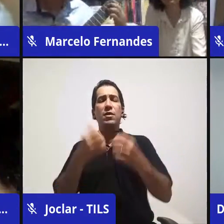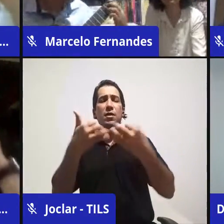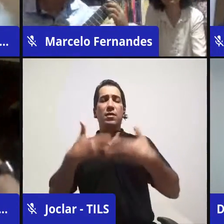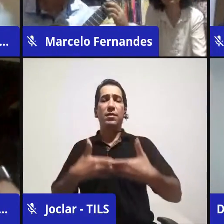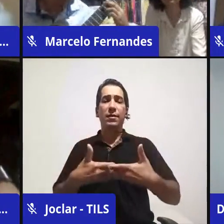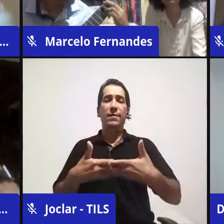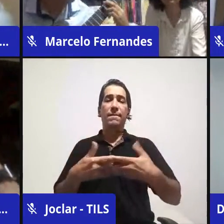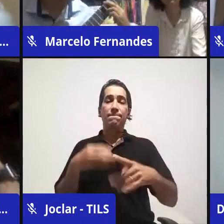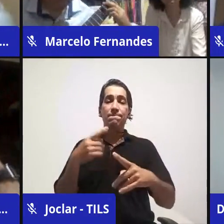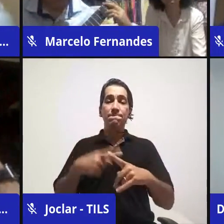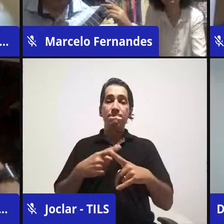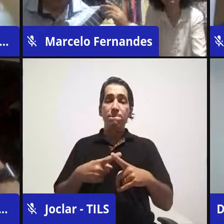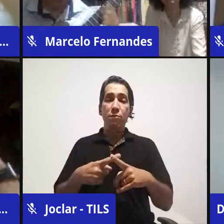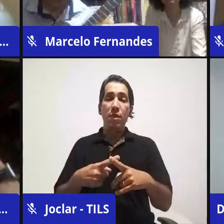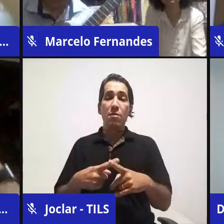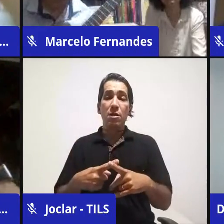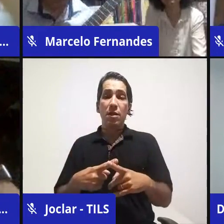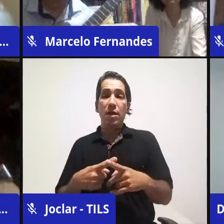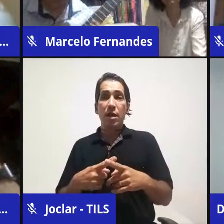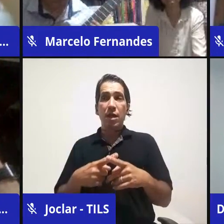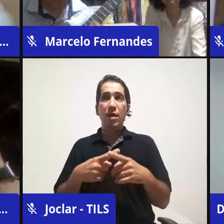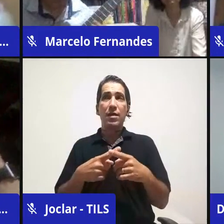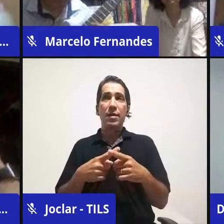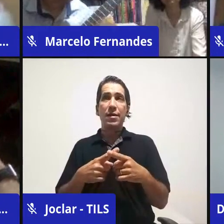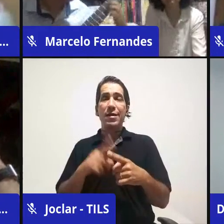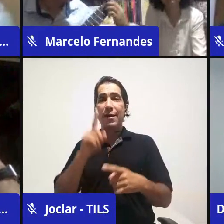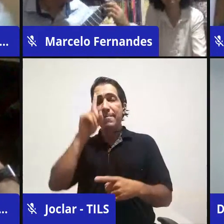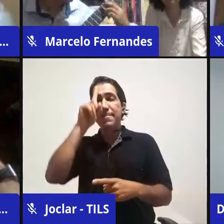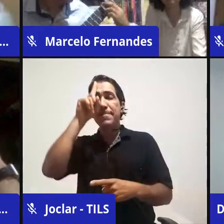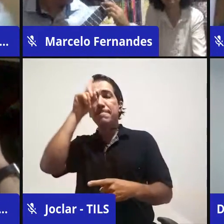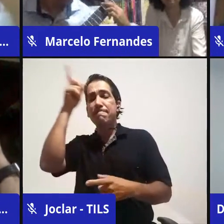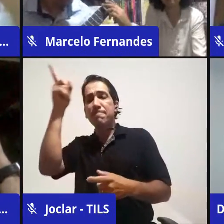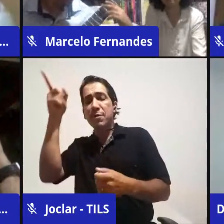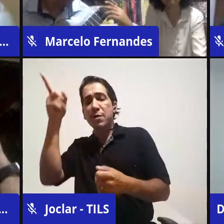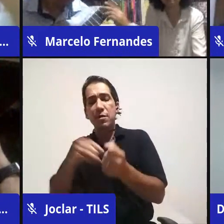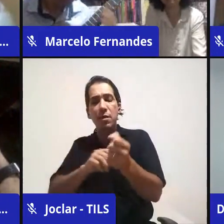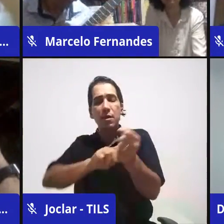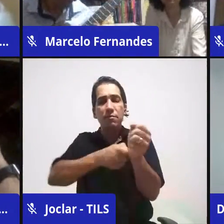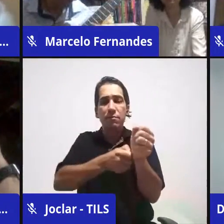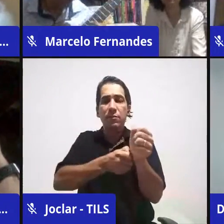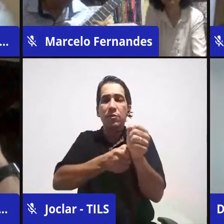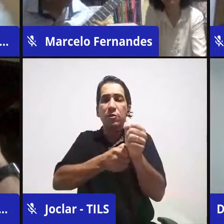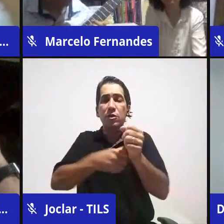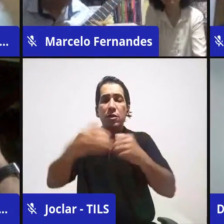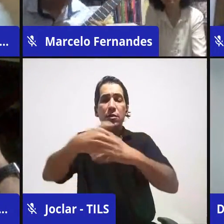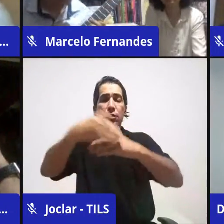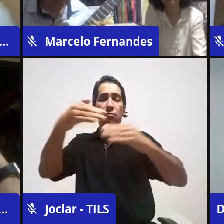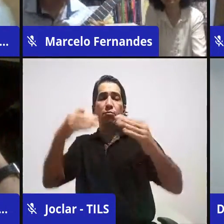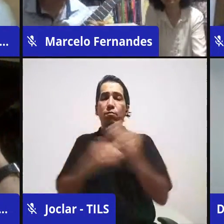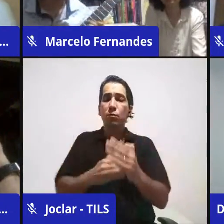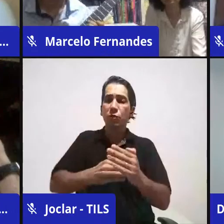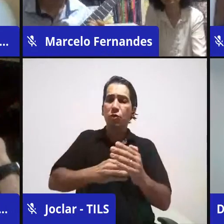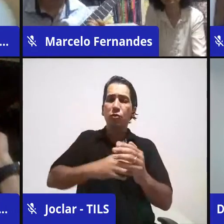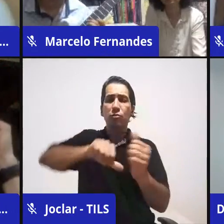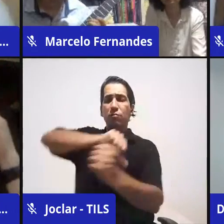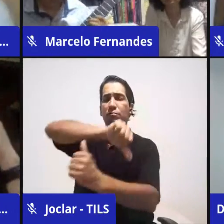a ideia de que tudo flui, tudo se move, tudo se transforma. Então, nesse sentido, eu